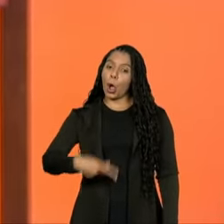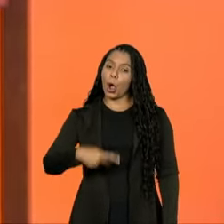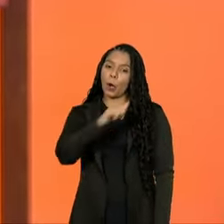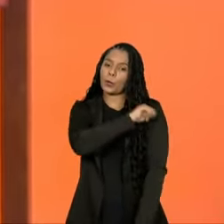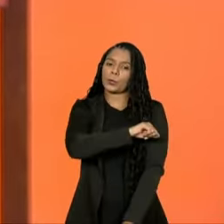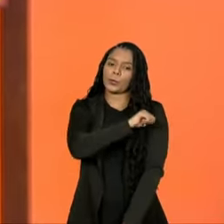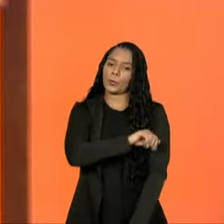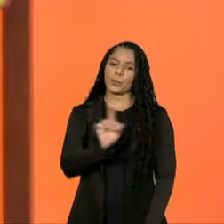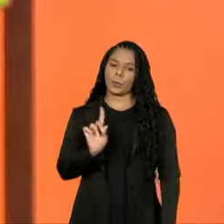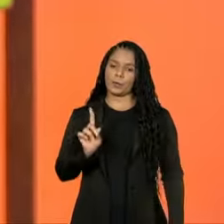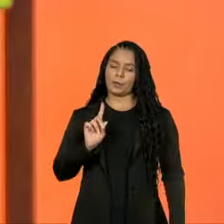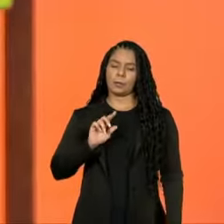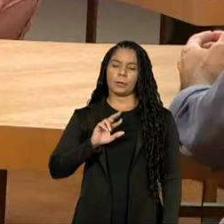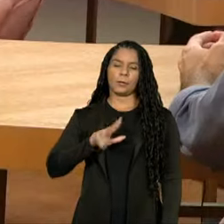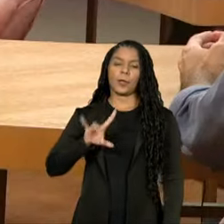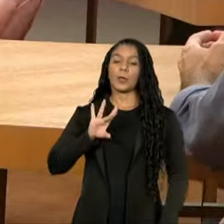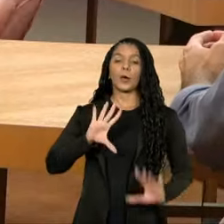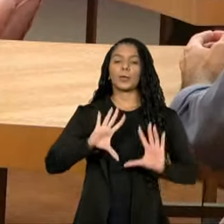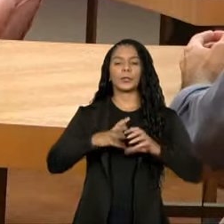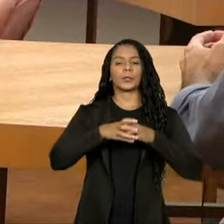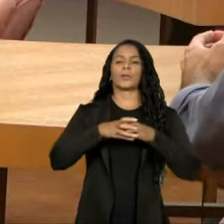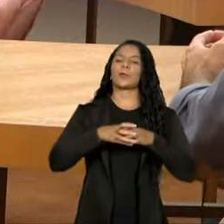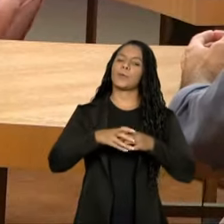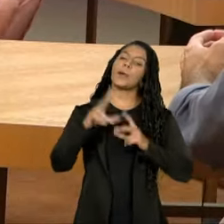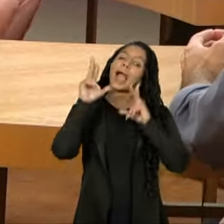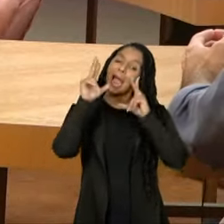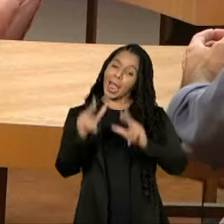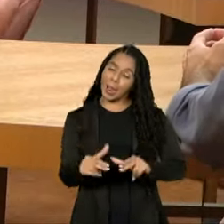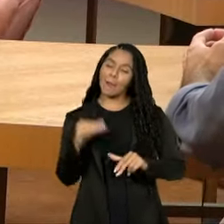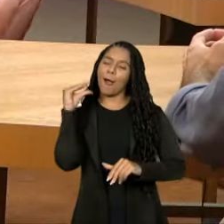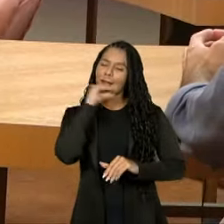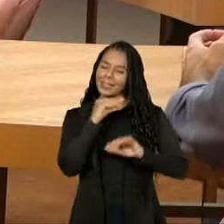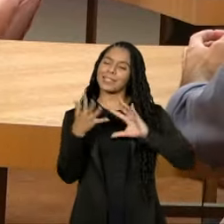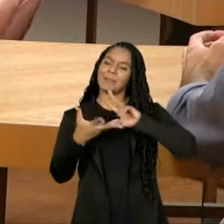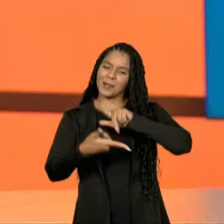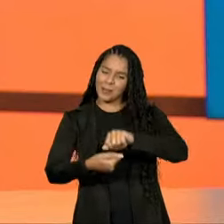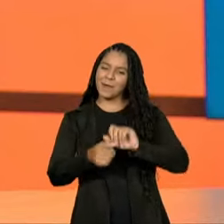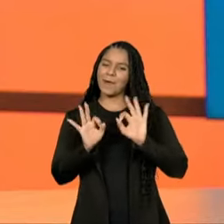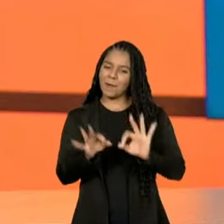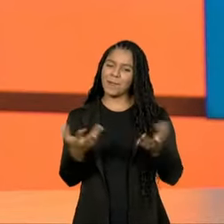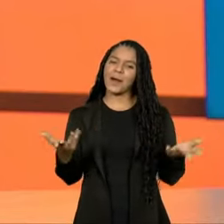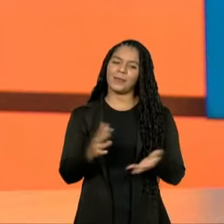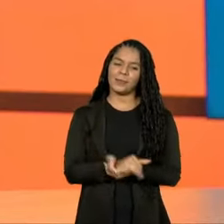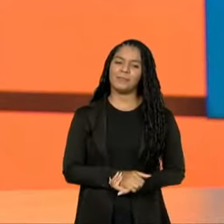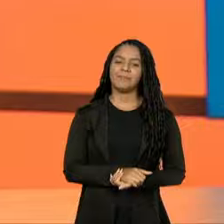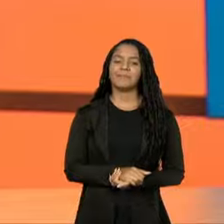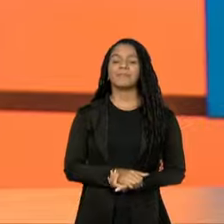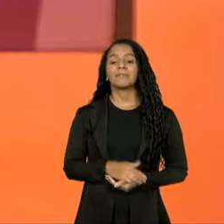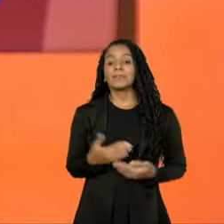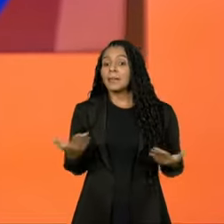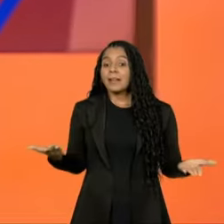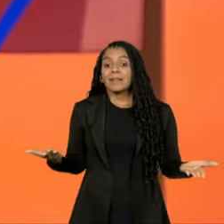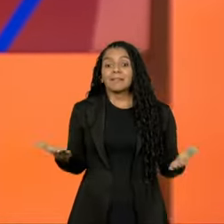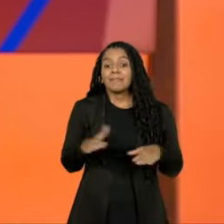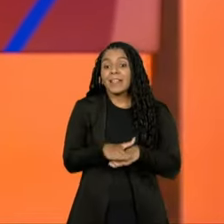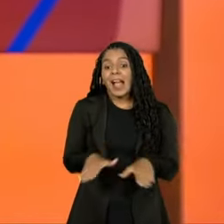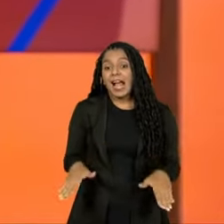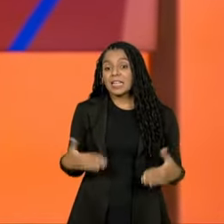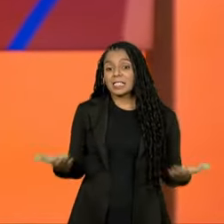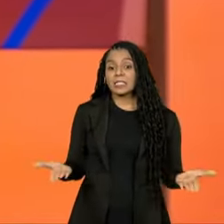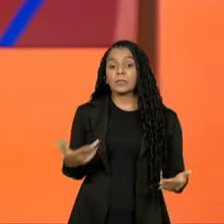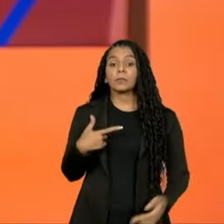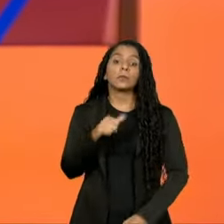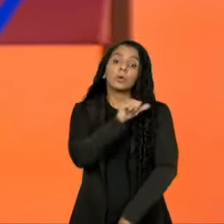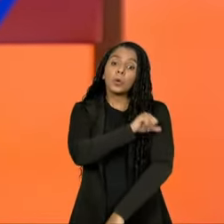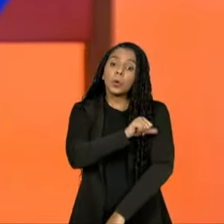Não, é do, não é da nossa tribo. Isso é igual ao aquecimento global, né? Ou é um problema de global. Não tem só no Rio, né? Não, Marcelo... não é assim, mesmo assim, assim, o